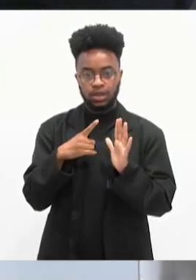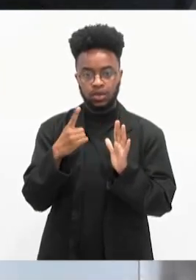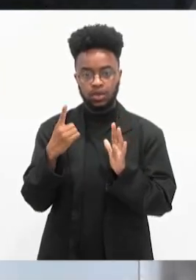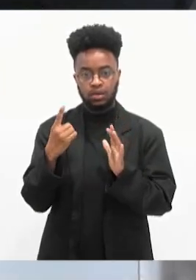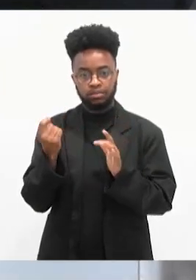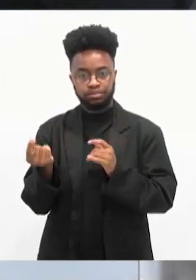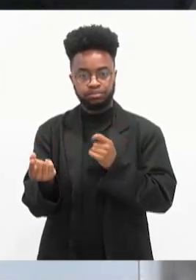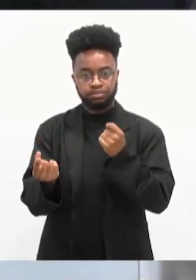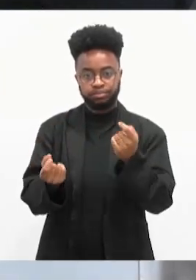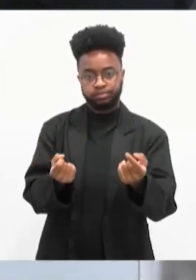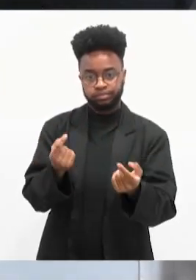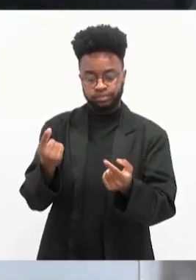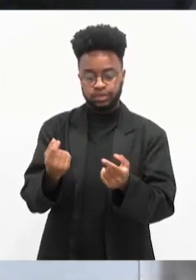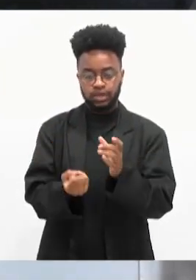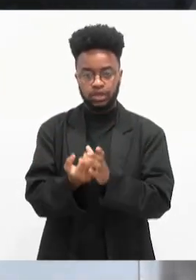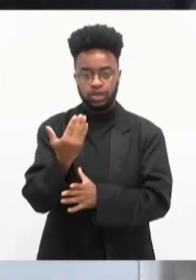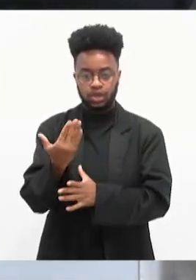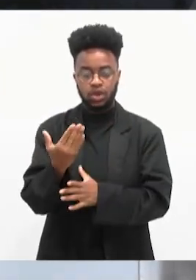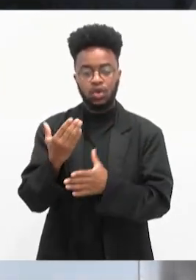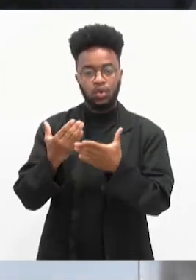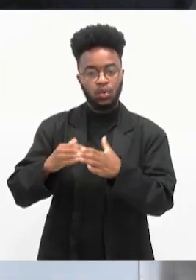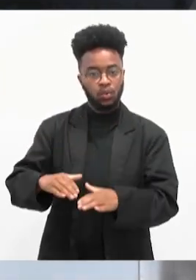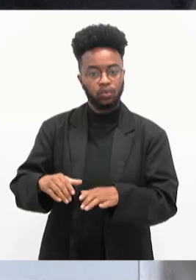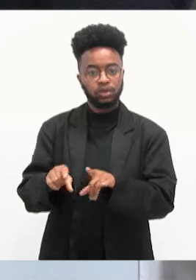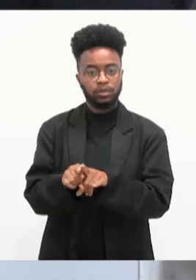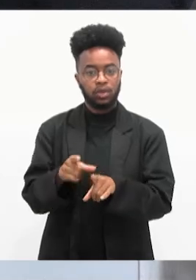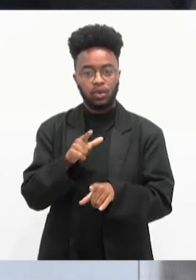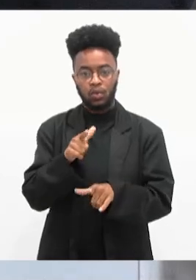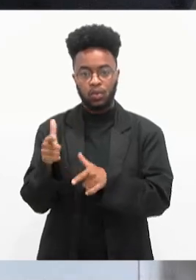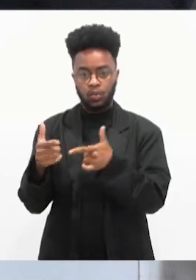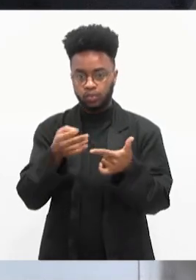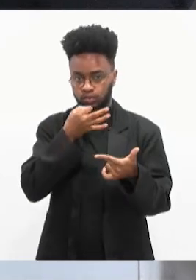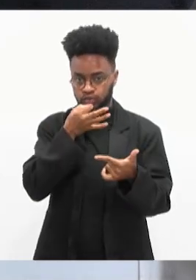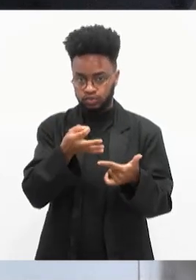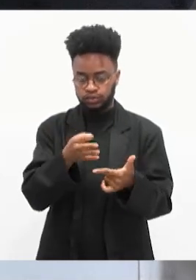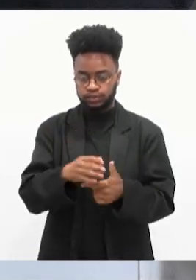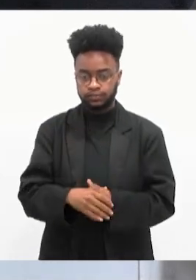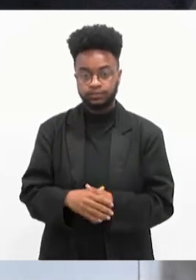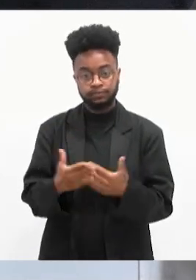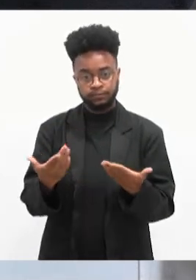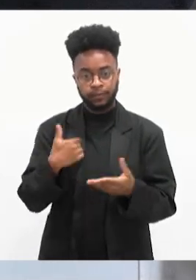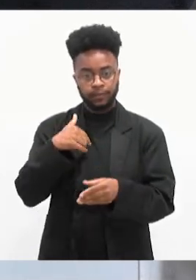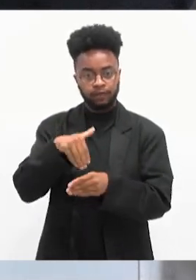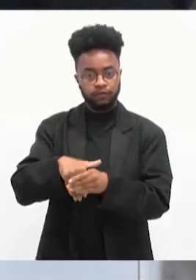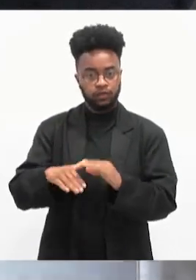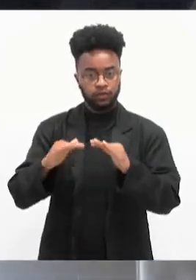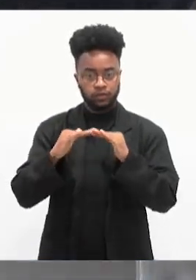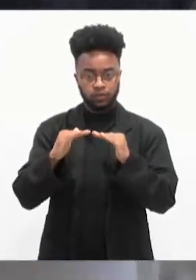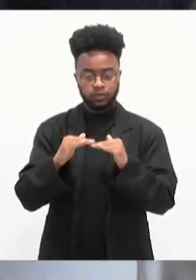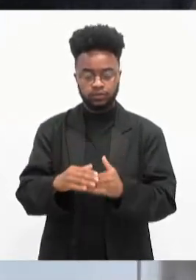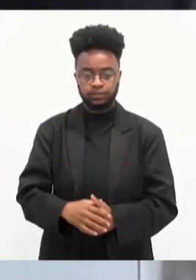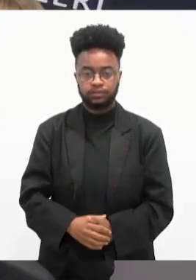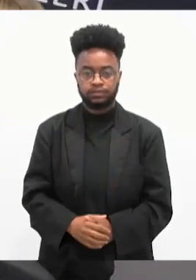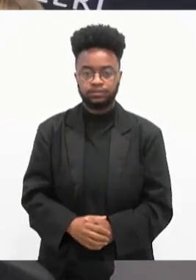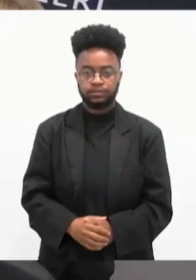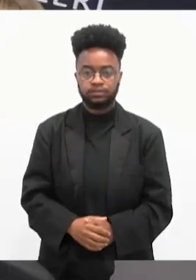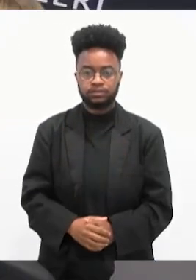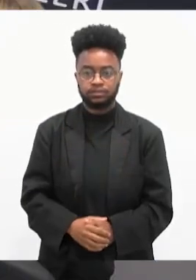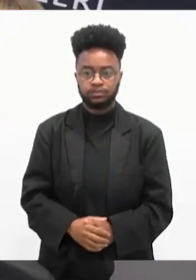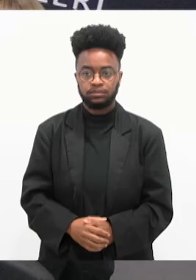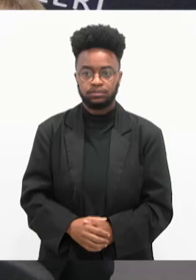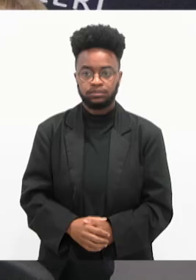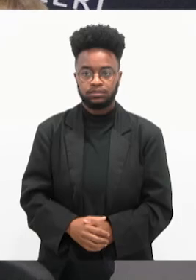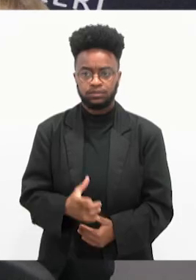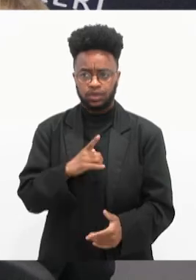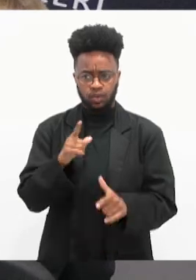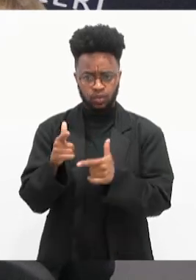não, faz concurso público. E outras sugestões. Estou votando favorável, senhor presidente. Mais